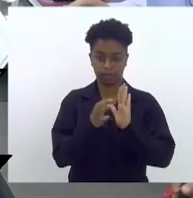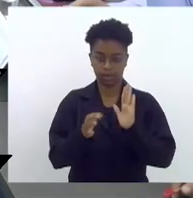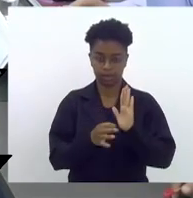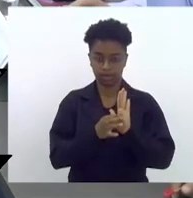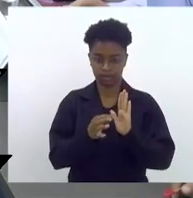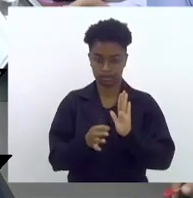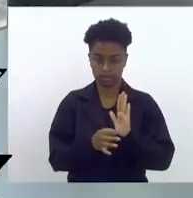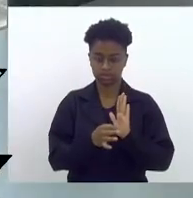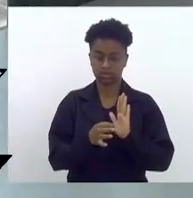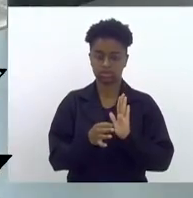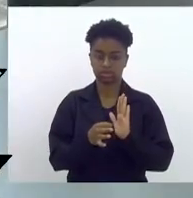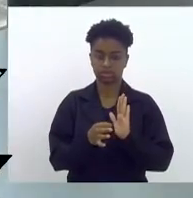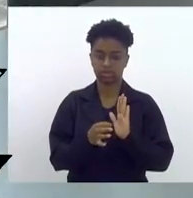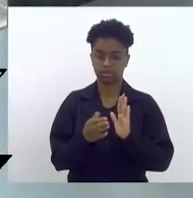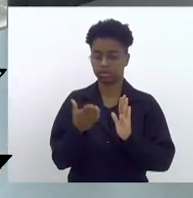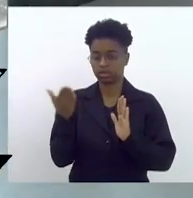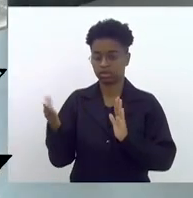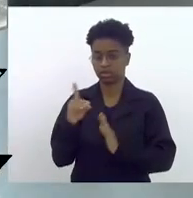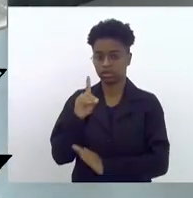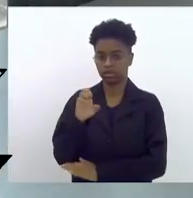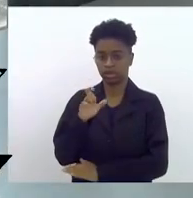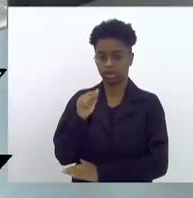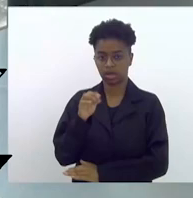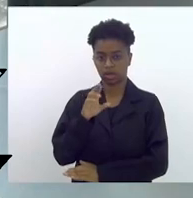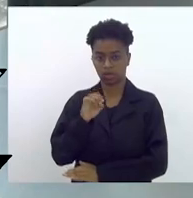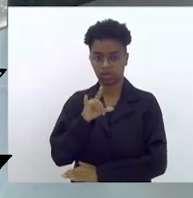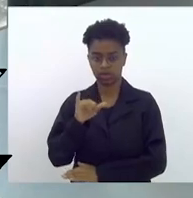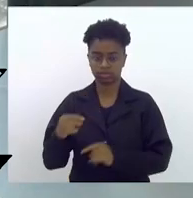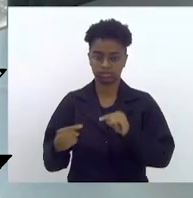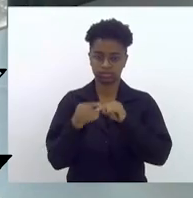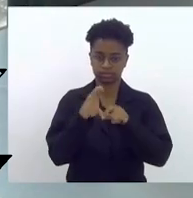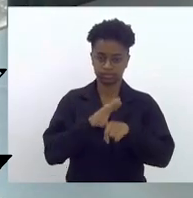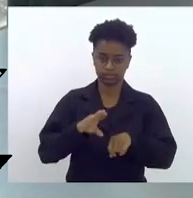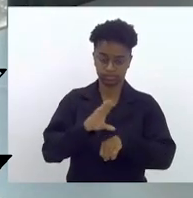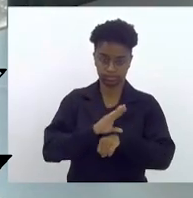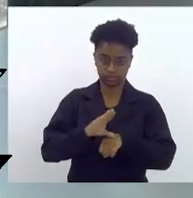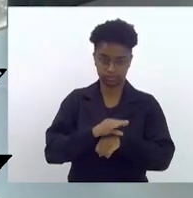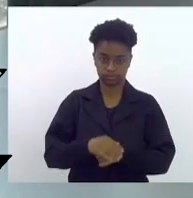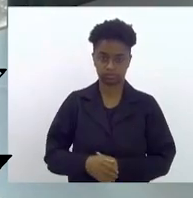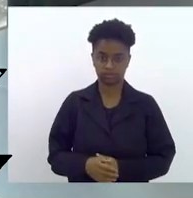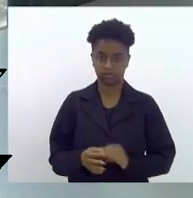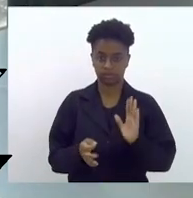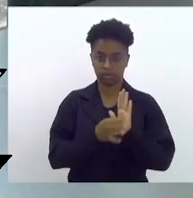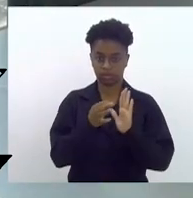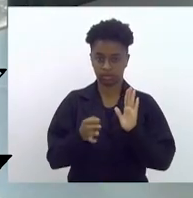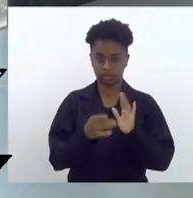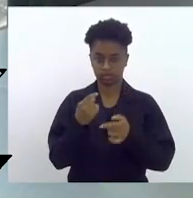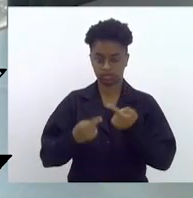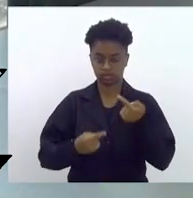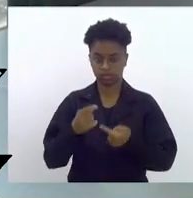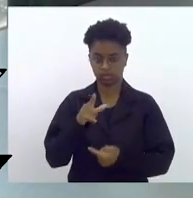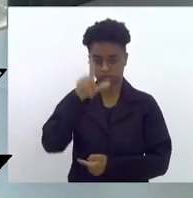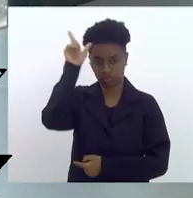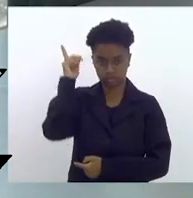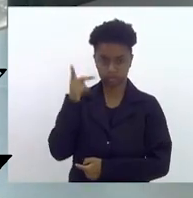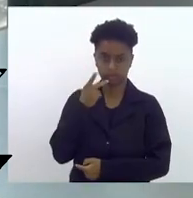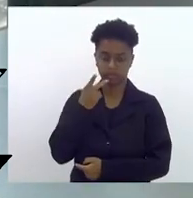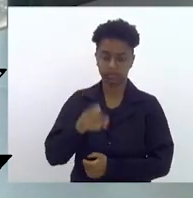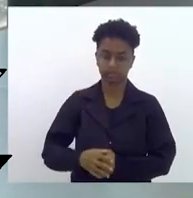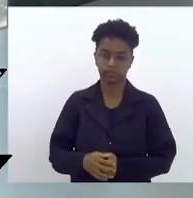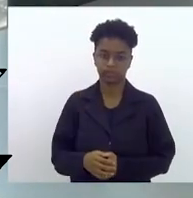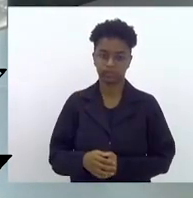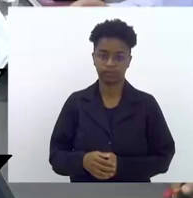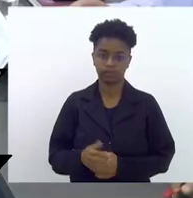do relator Guilherme de Lara olha pela constitucionalidade para a discussão Deputado Municipal